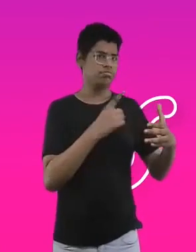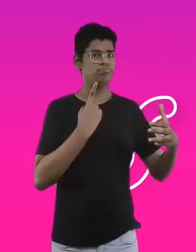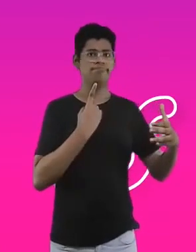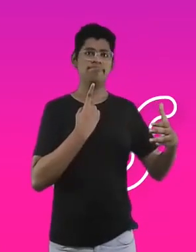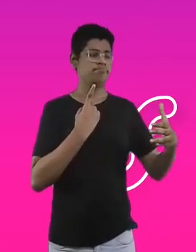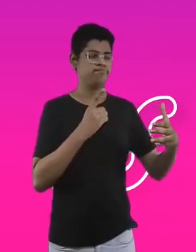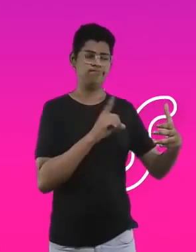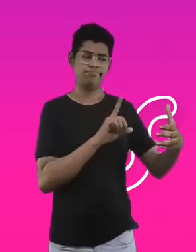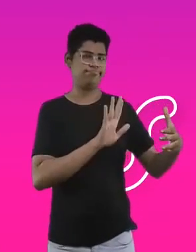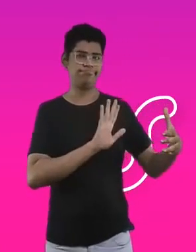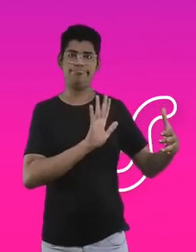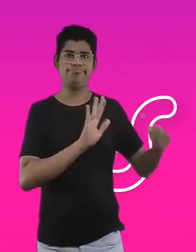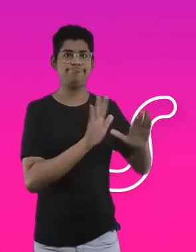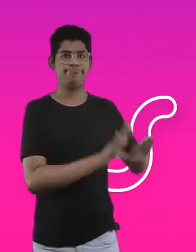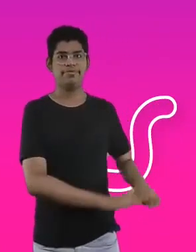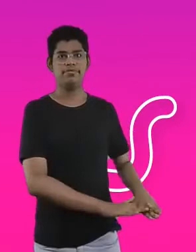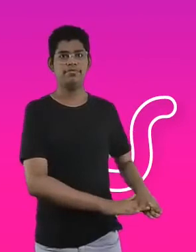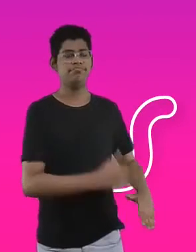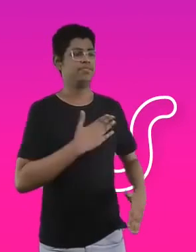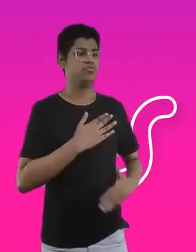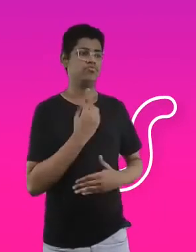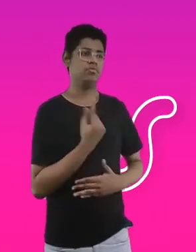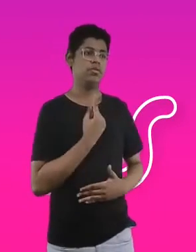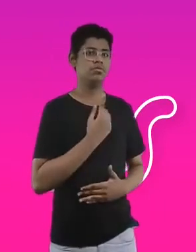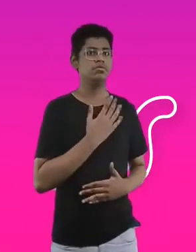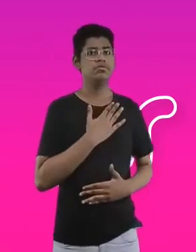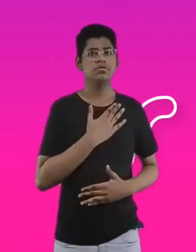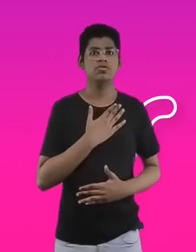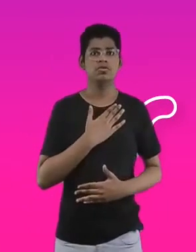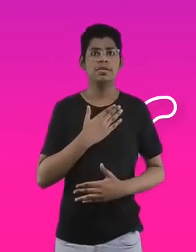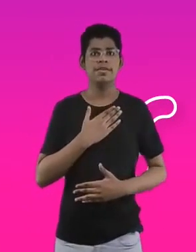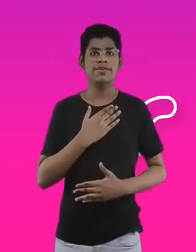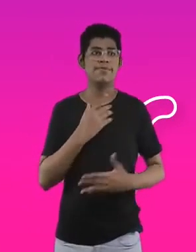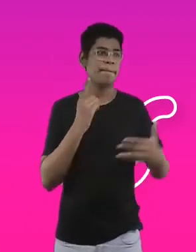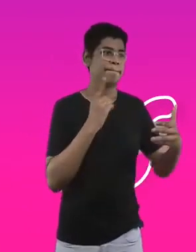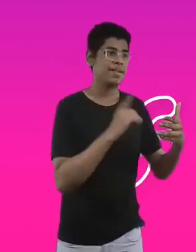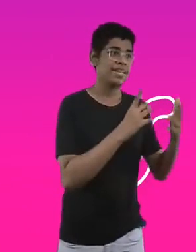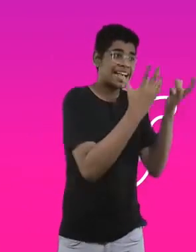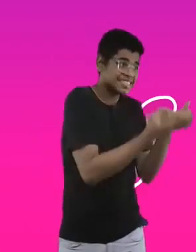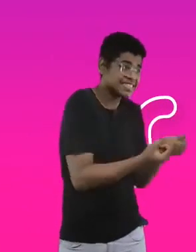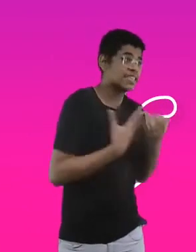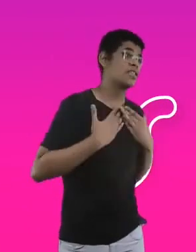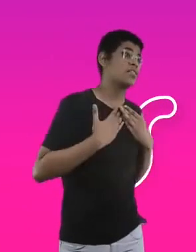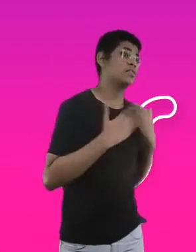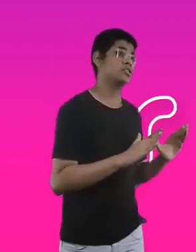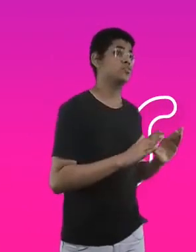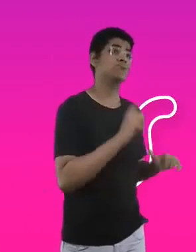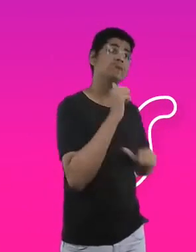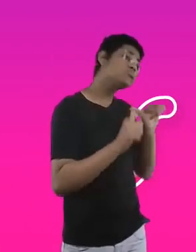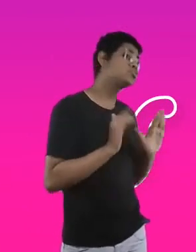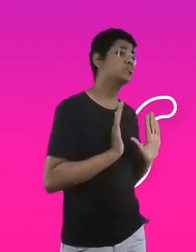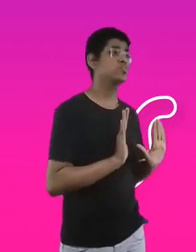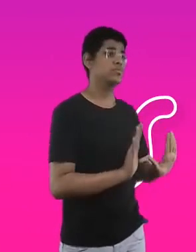que nós precisamos ser aceitos nesses espaços, e nós estamos do lado de fora da